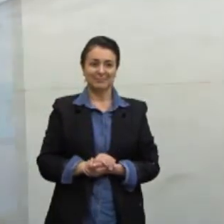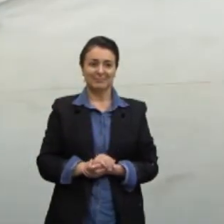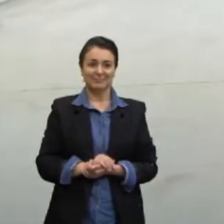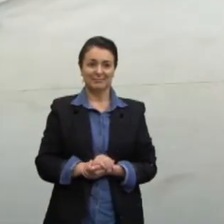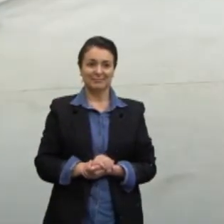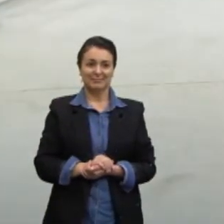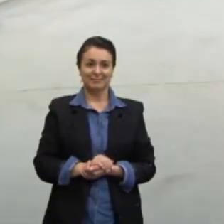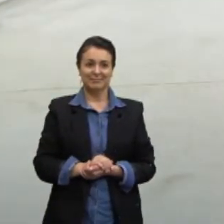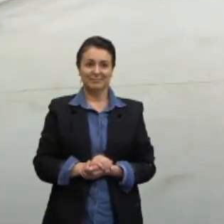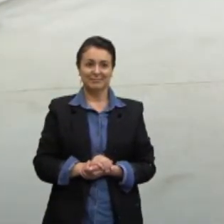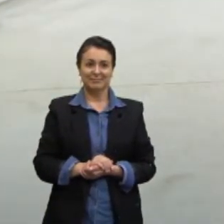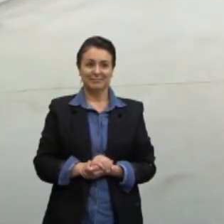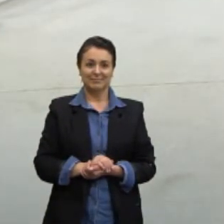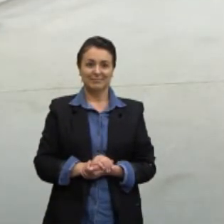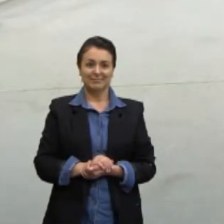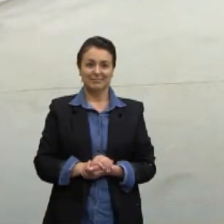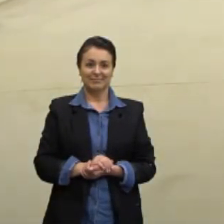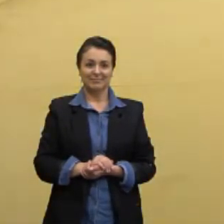Certo?